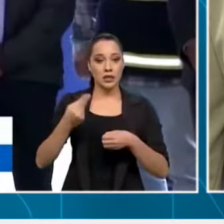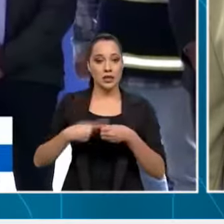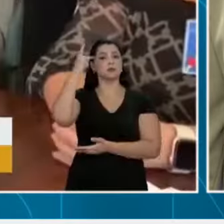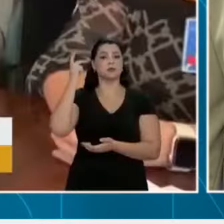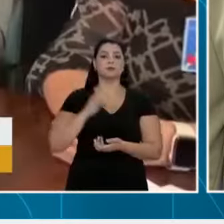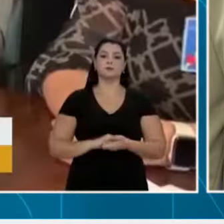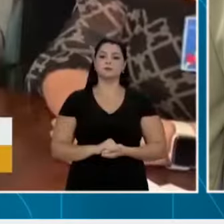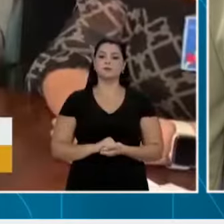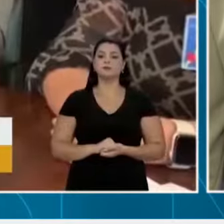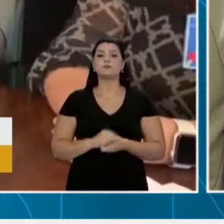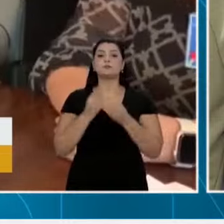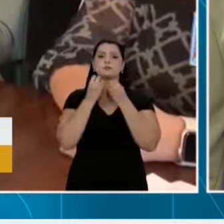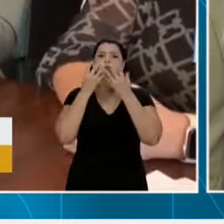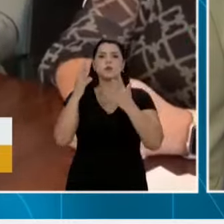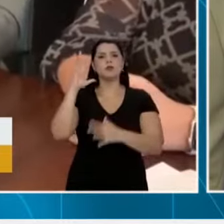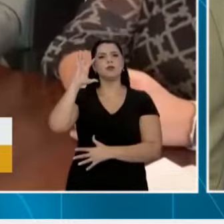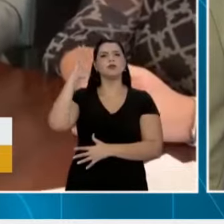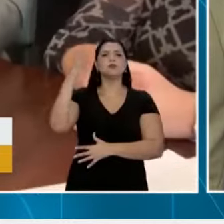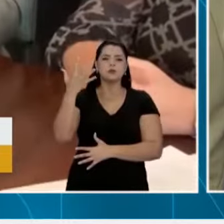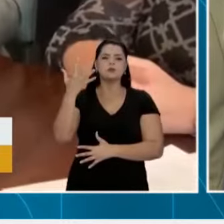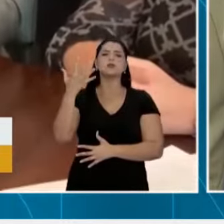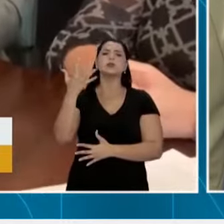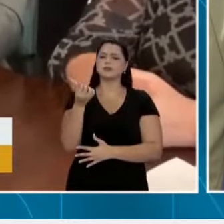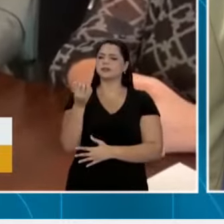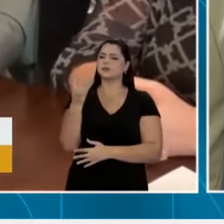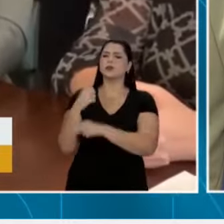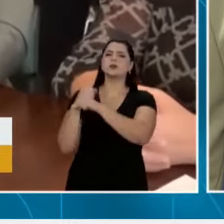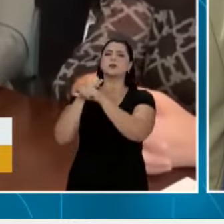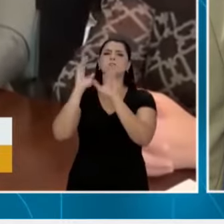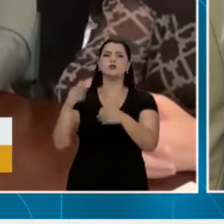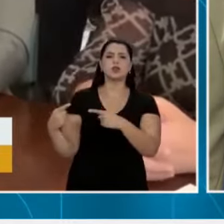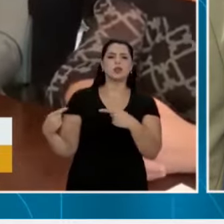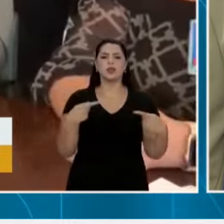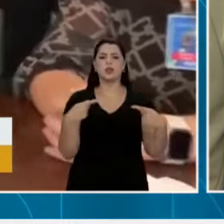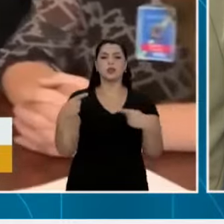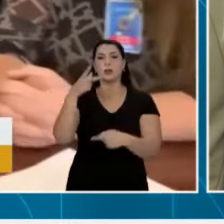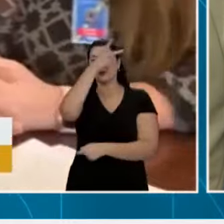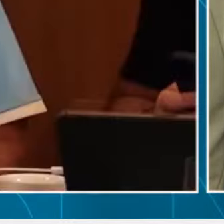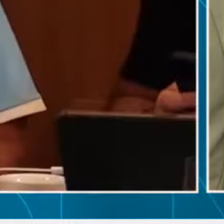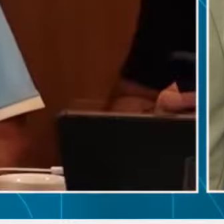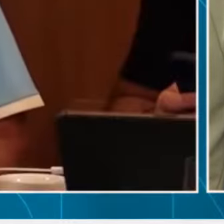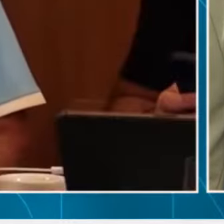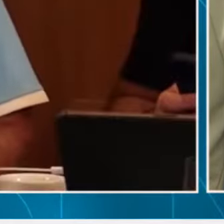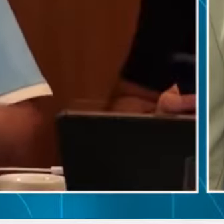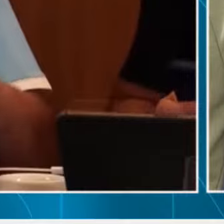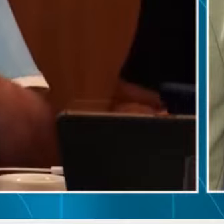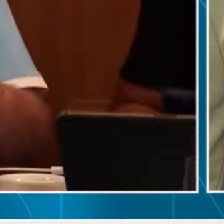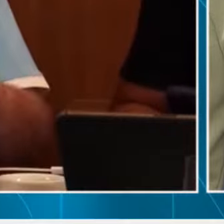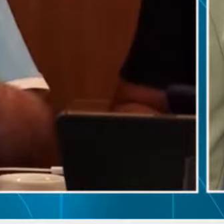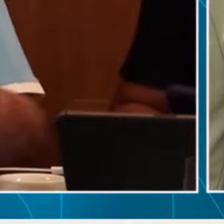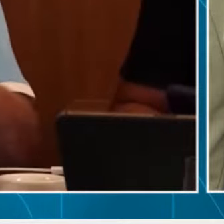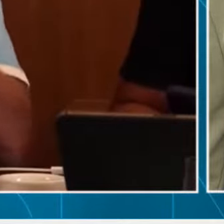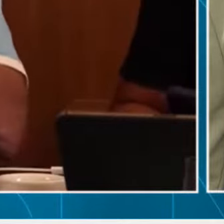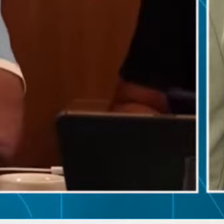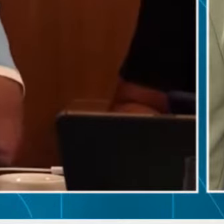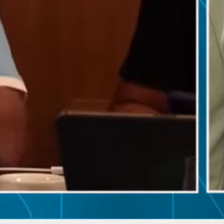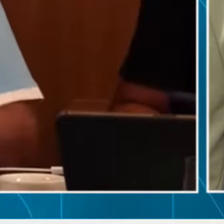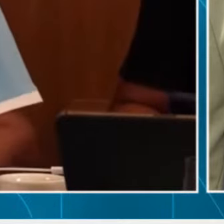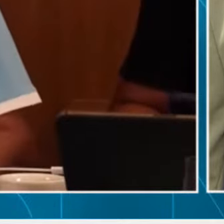internauta. Espero que Boulos ganhe, para vocês sentirem na pele a furada que fizeram, disse